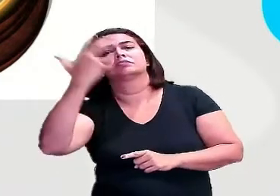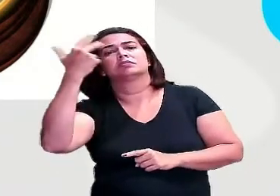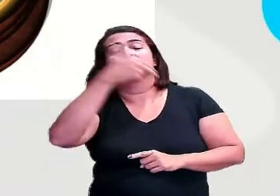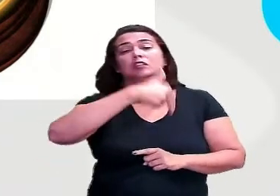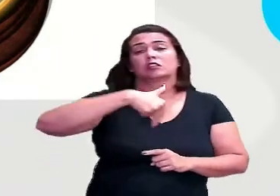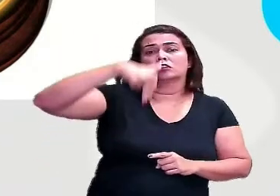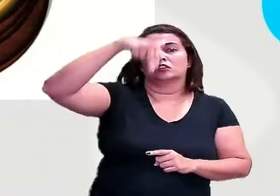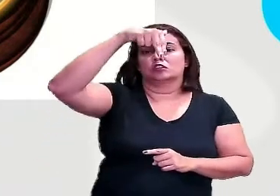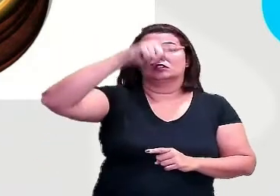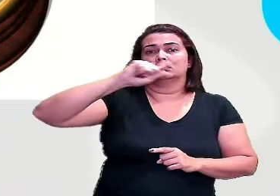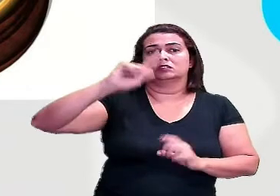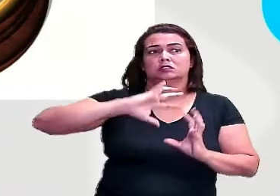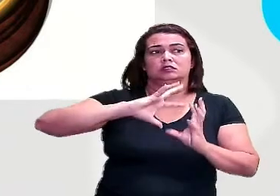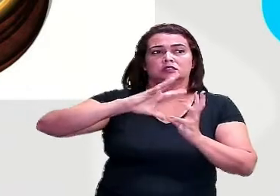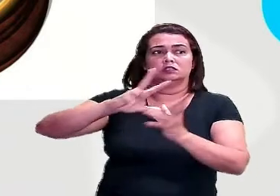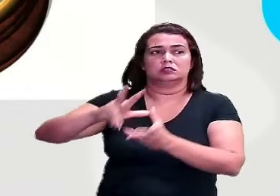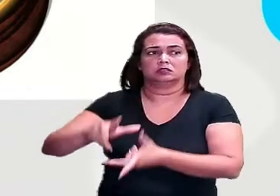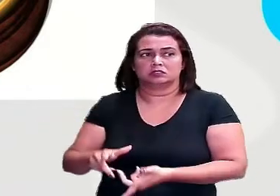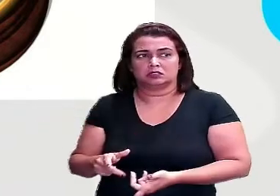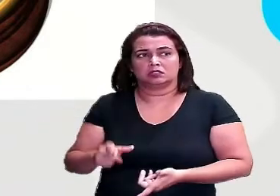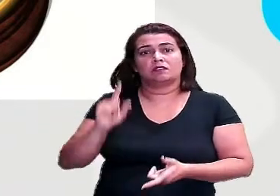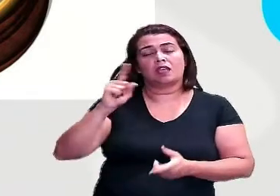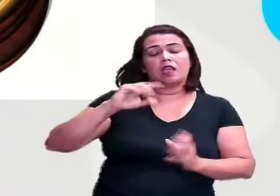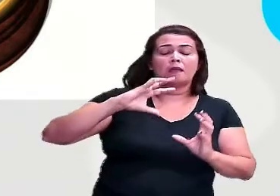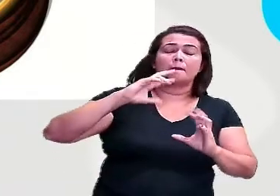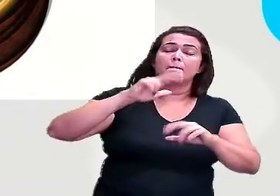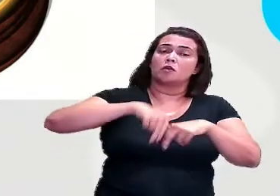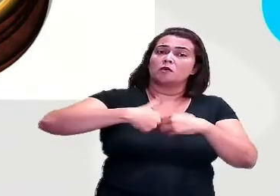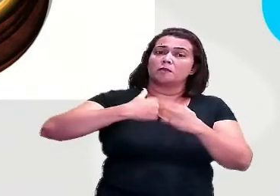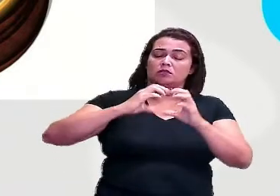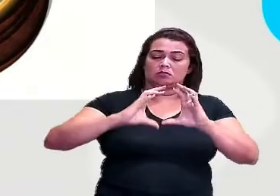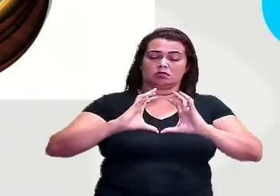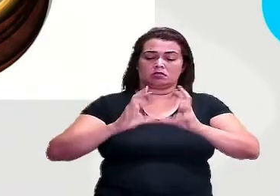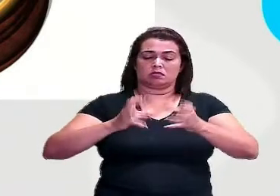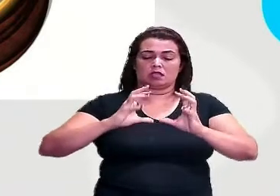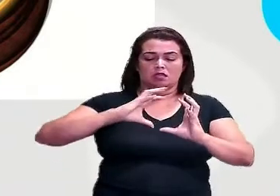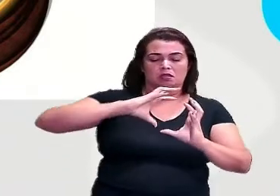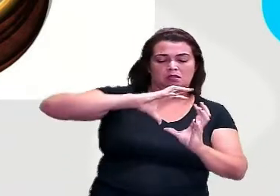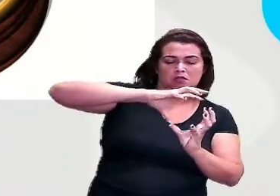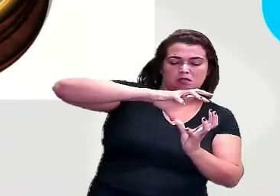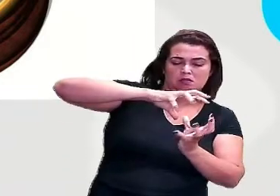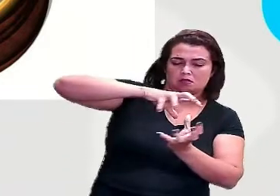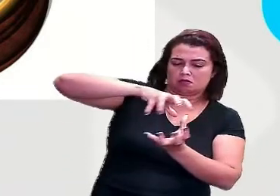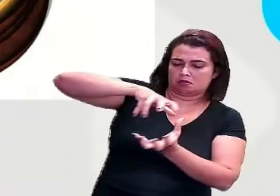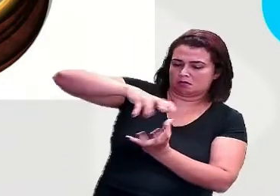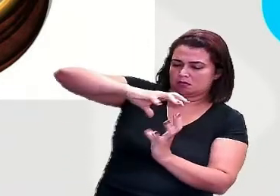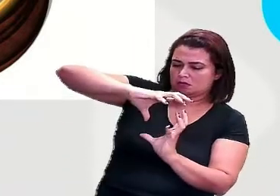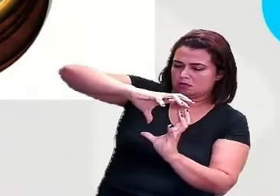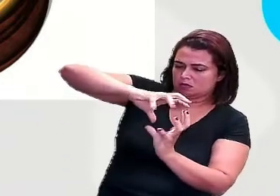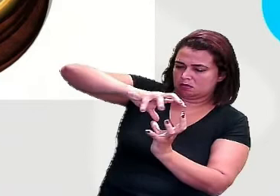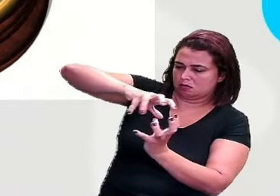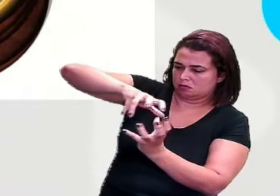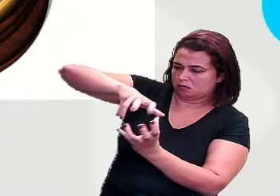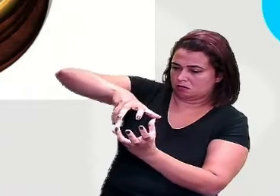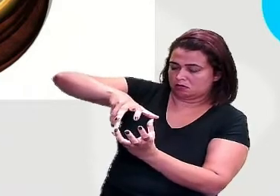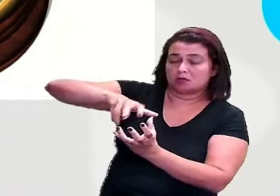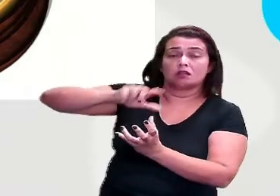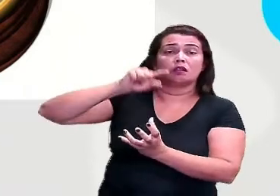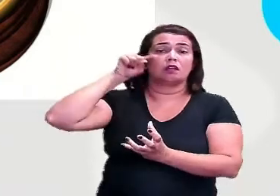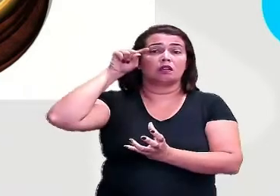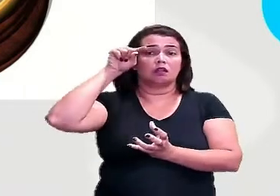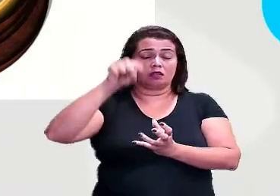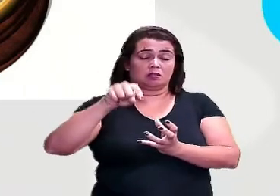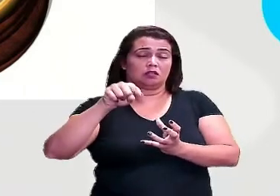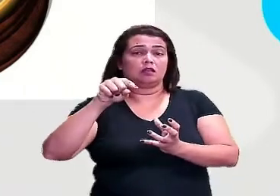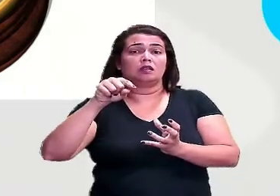ele resulta da rotação da Terra, enquanto o norte magnético, ele resulta realmente desse